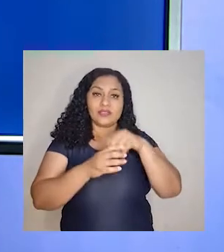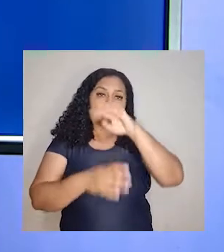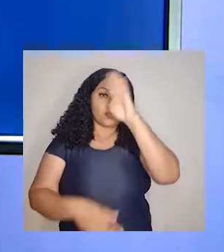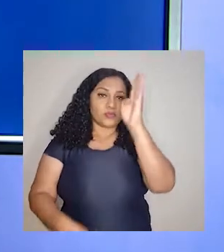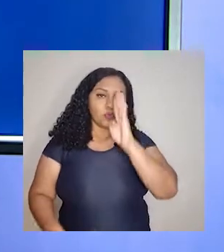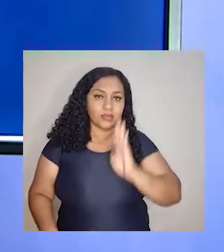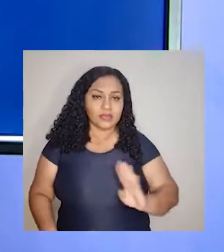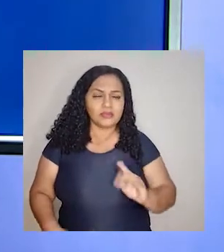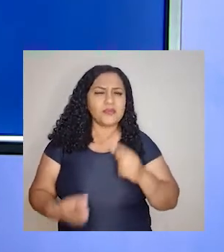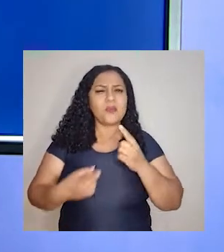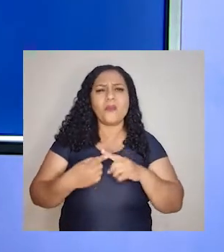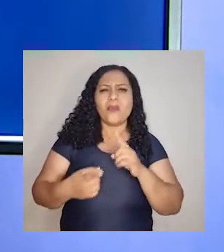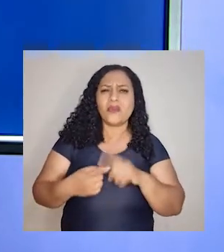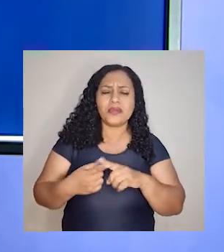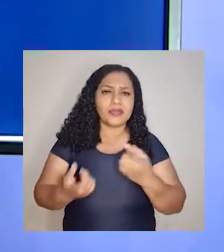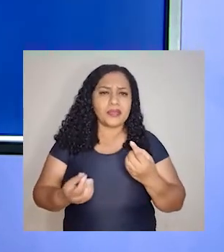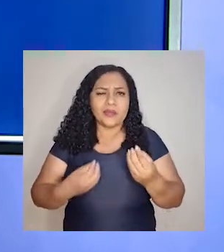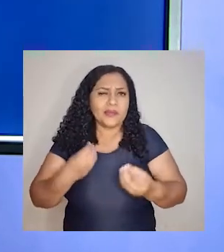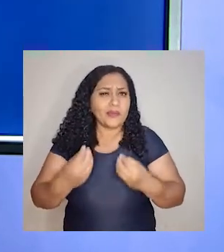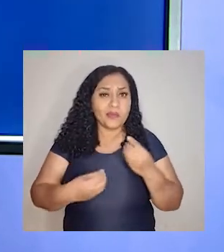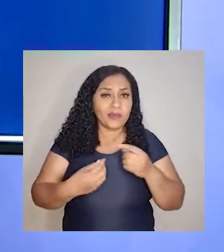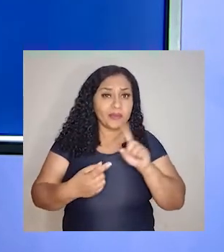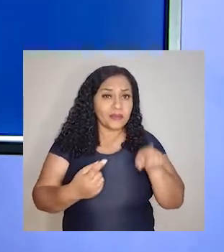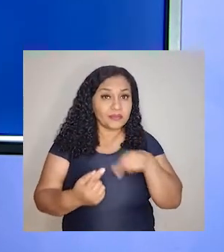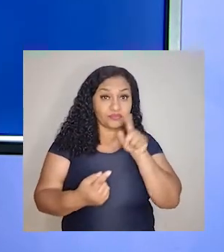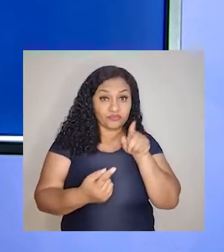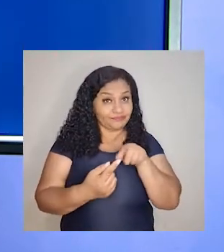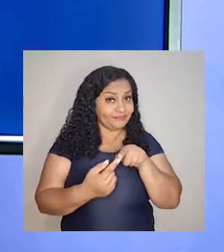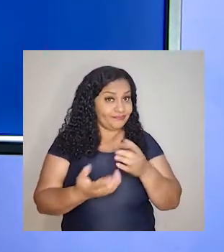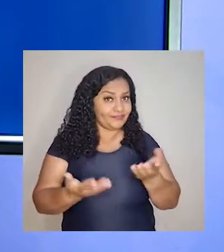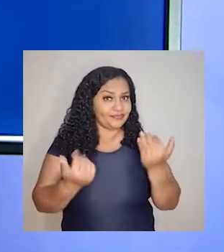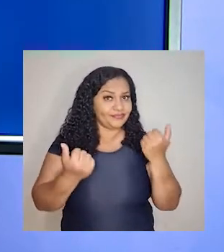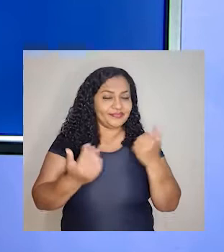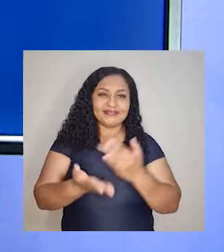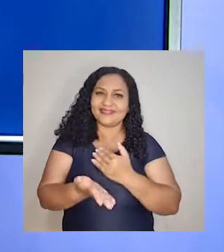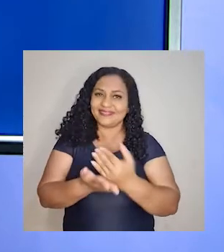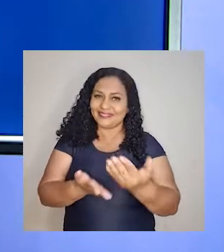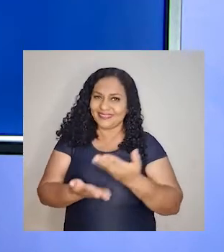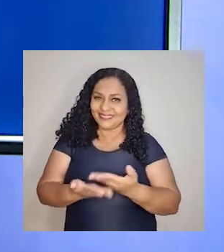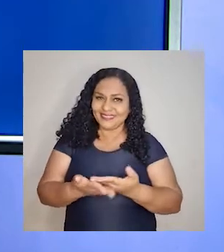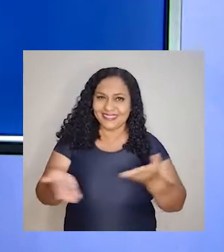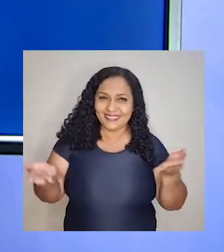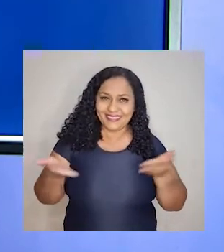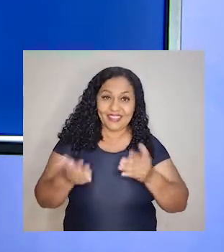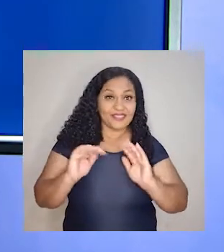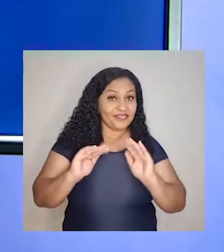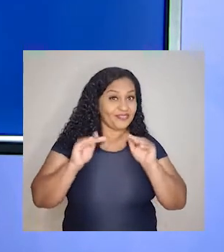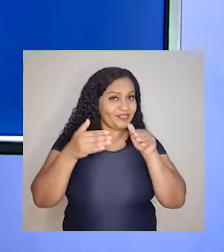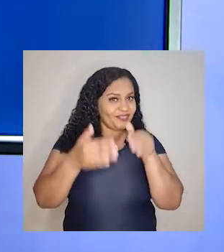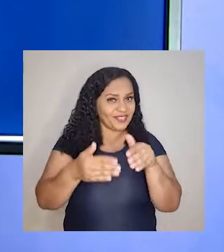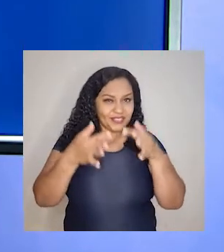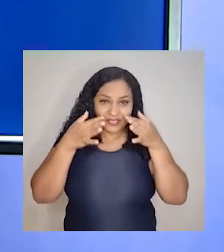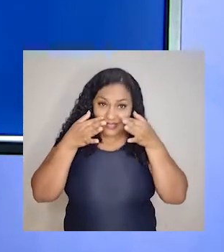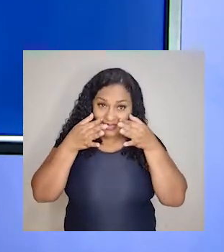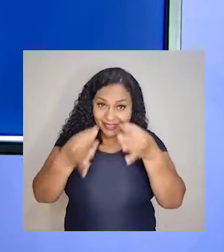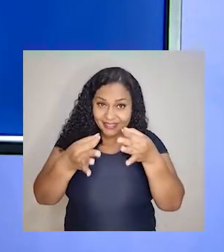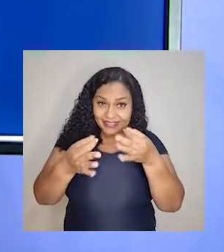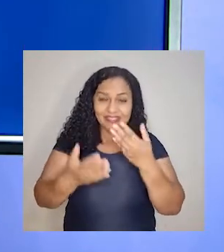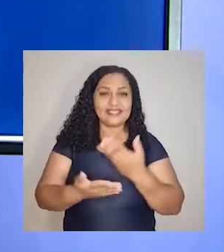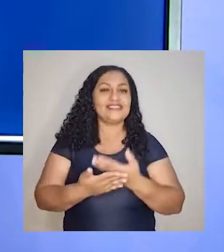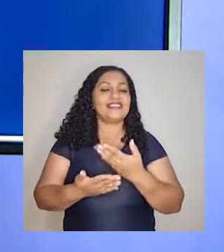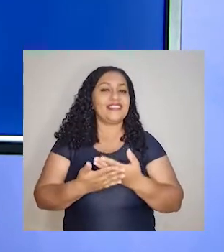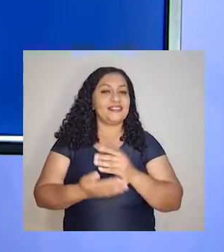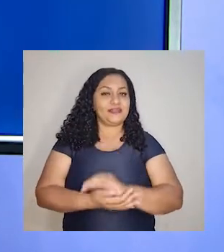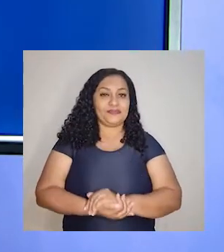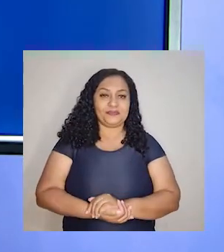país mas também vamos entender porque que eles existem Qual é o objetivo vamos lá na sala